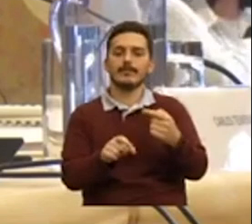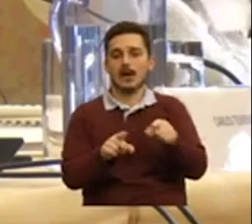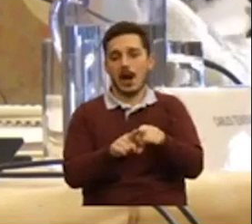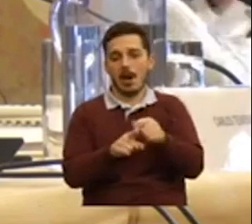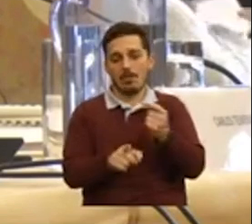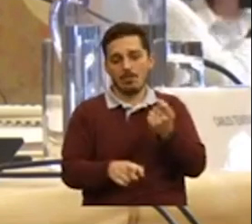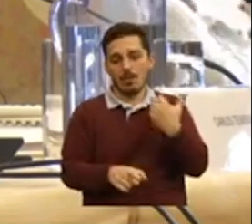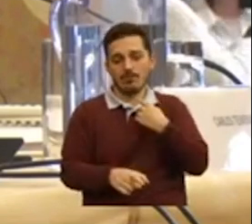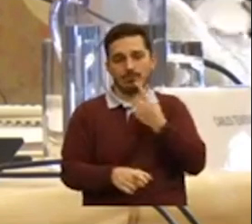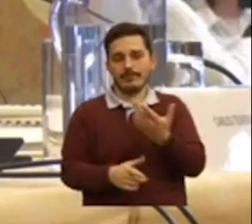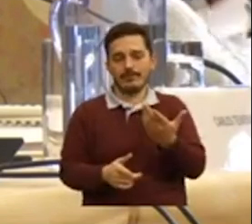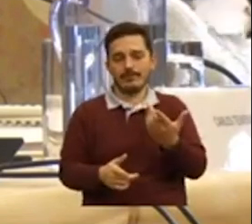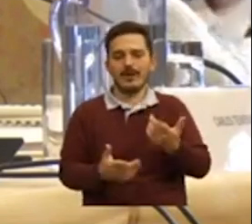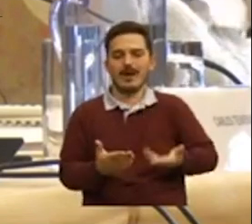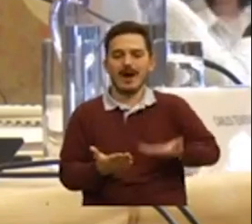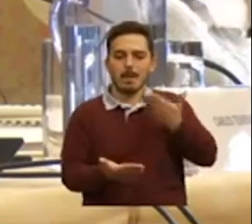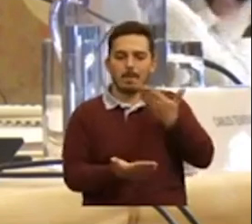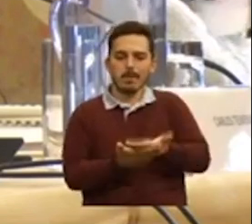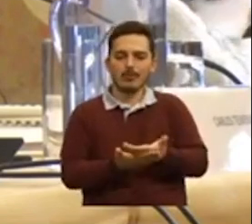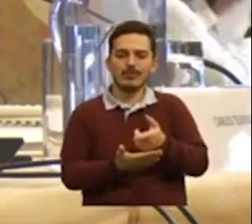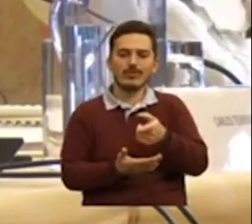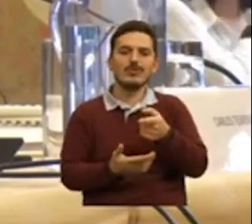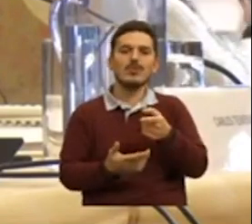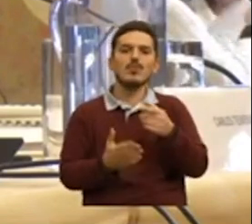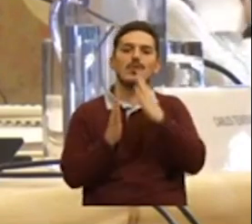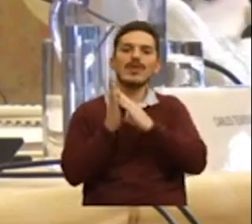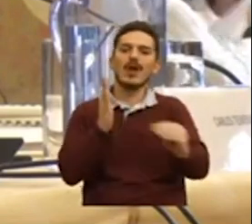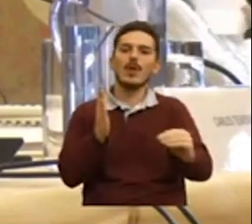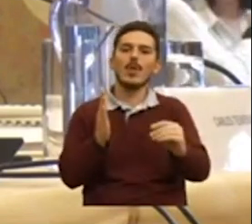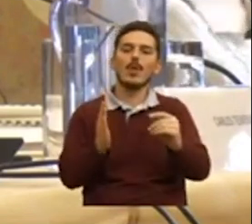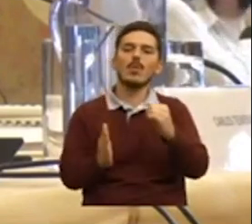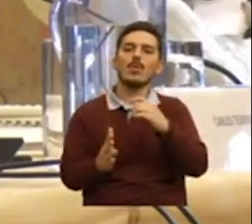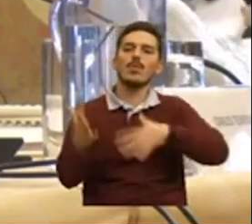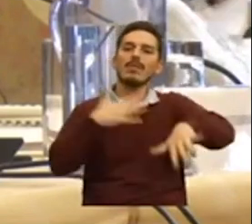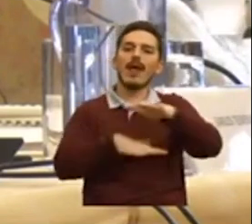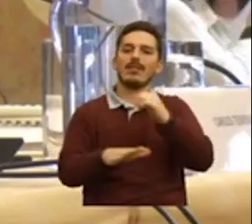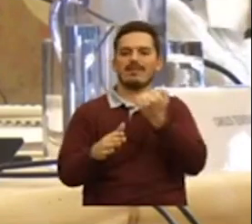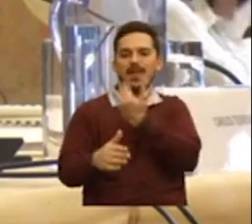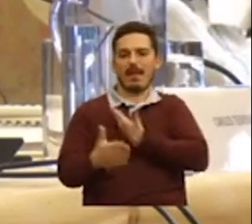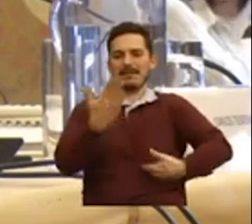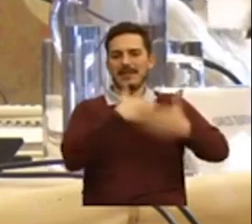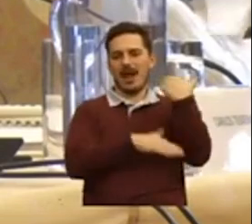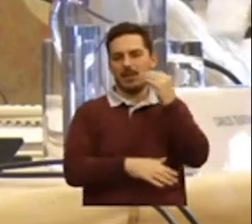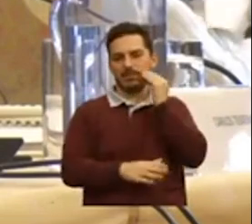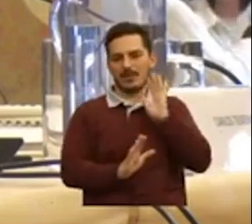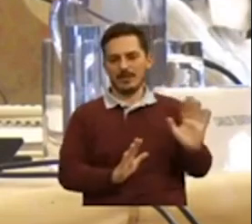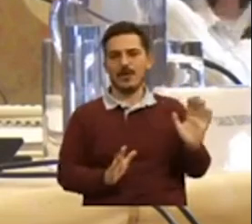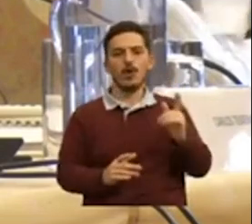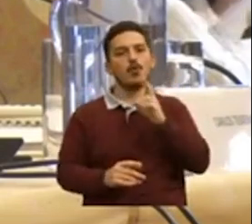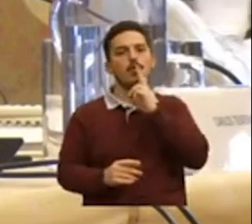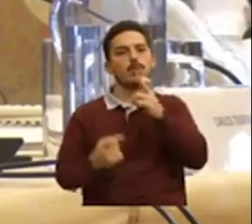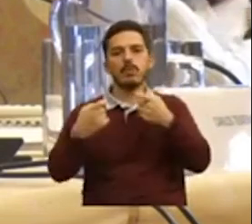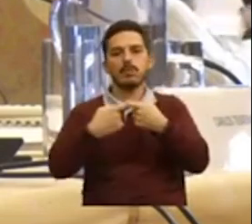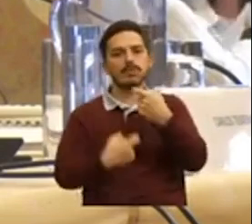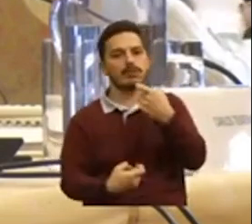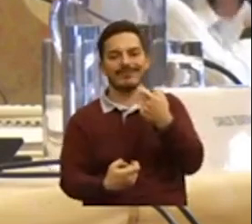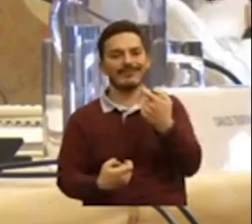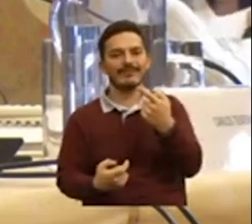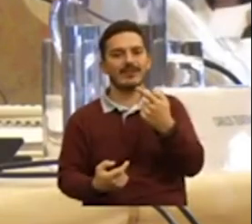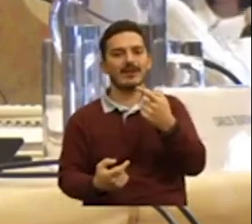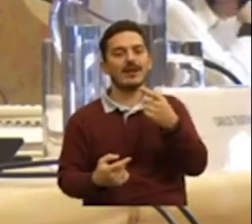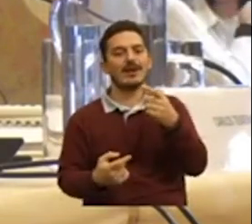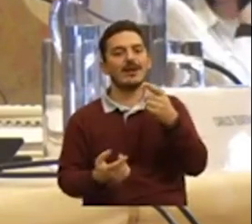como eu dizia há pouco, aposta em modelos de mobilidade do passado e não responde àquilo que são, na